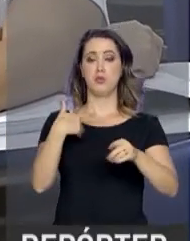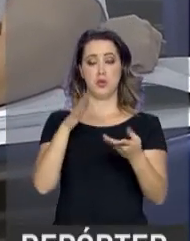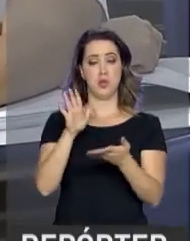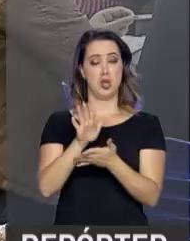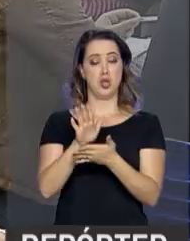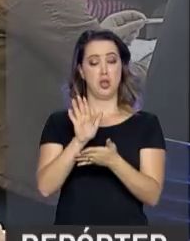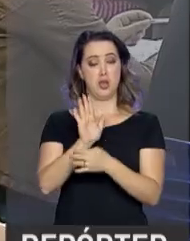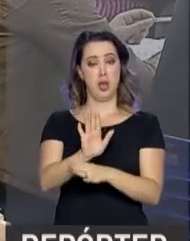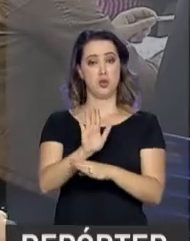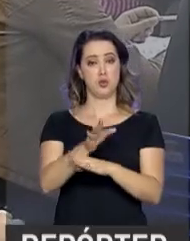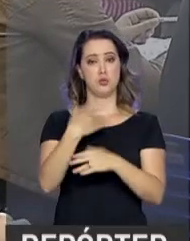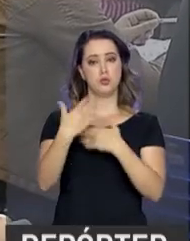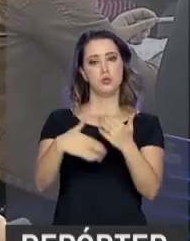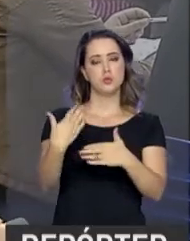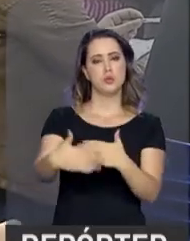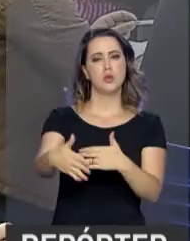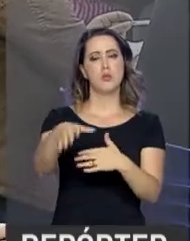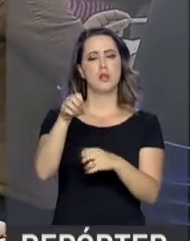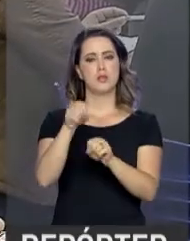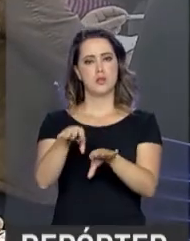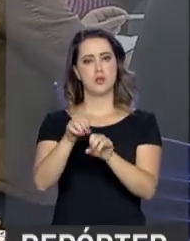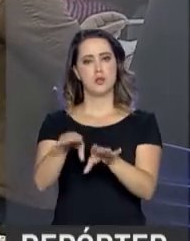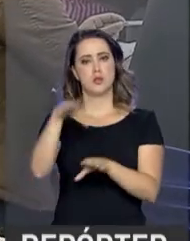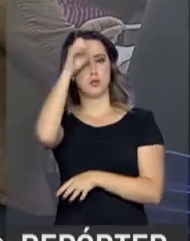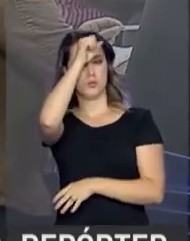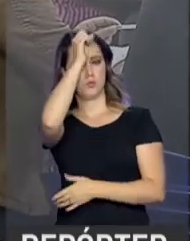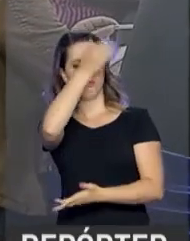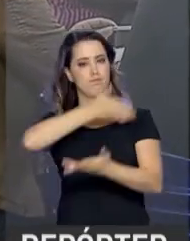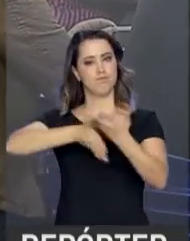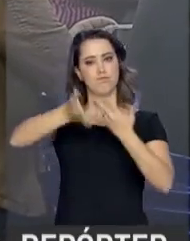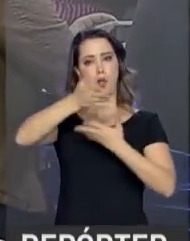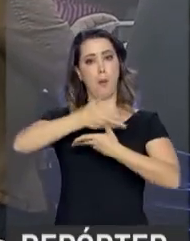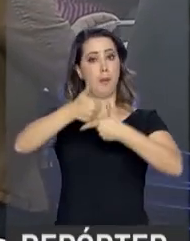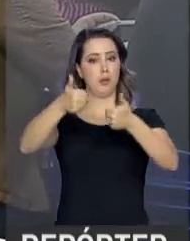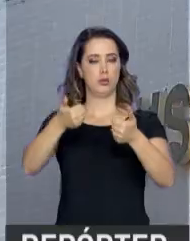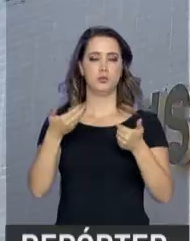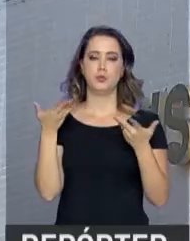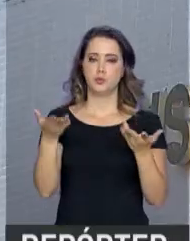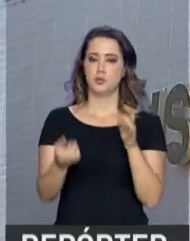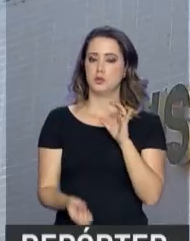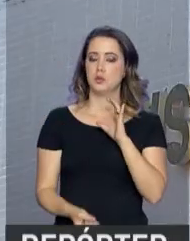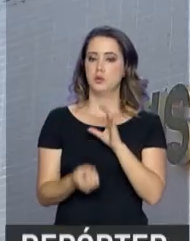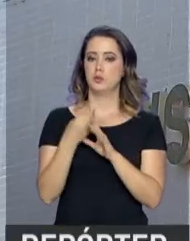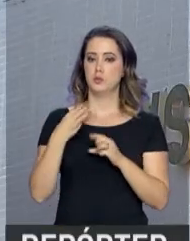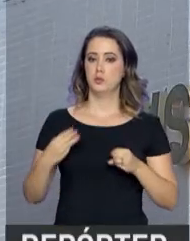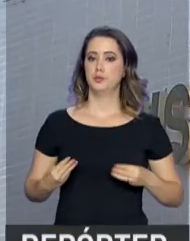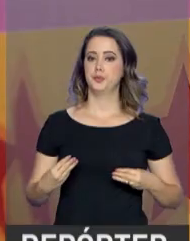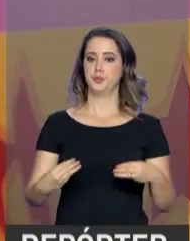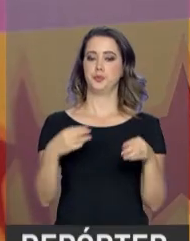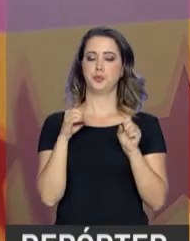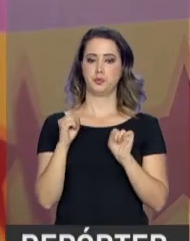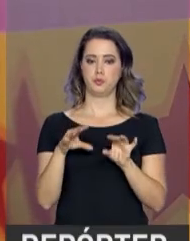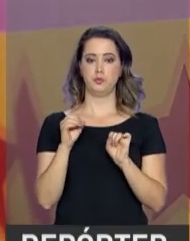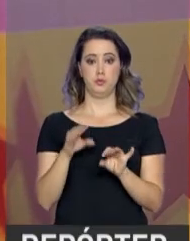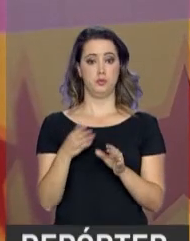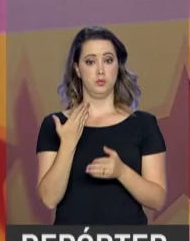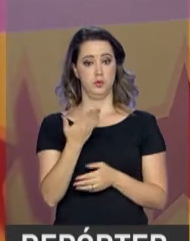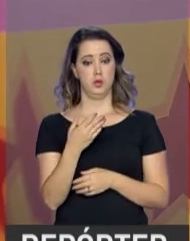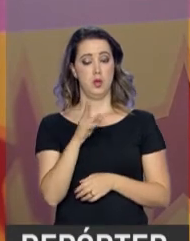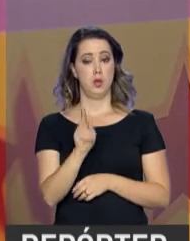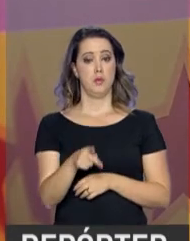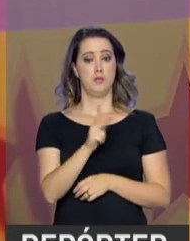aprendizagem desenvolvidos em sala de aula com esse intuito foi criado pelo ministério da educação o prêmio